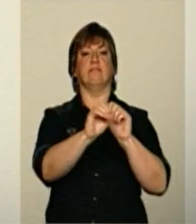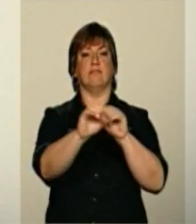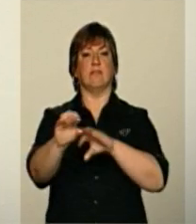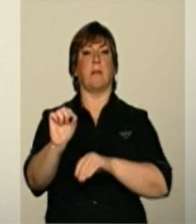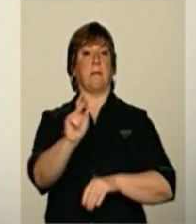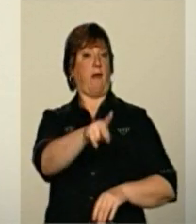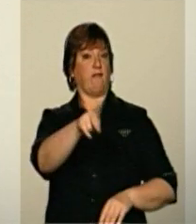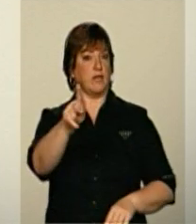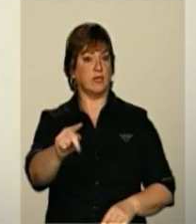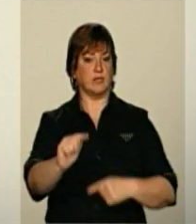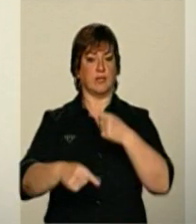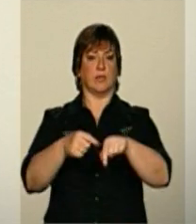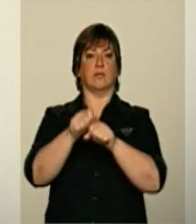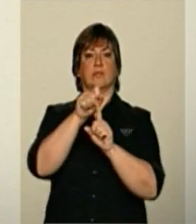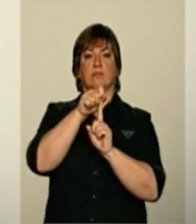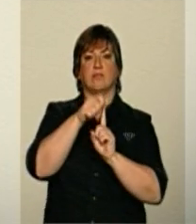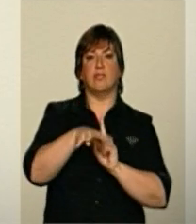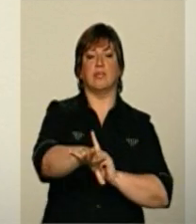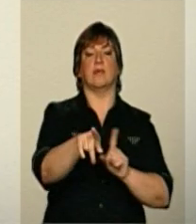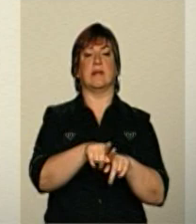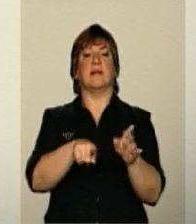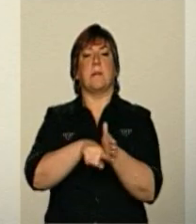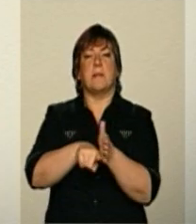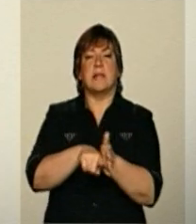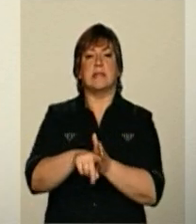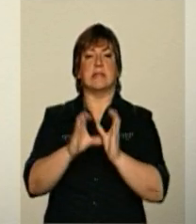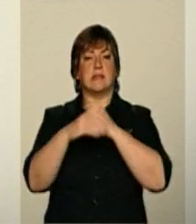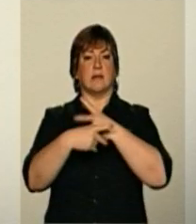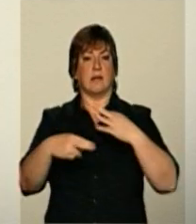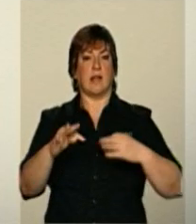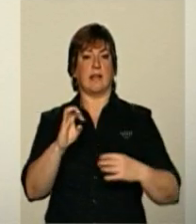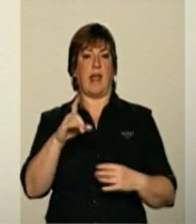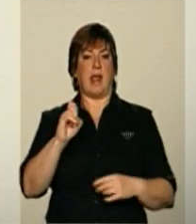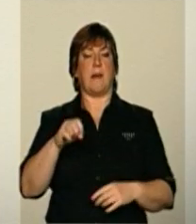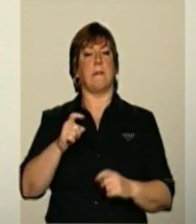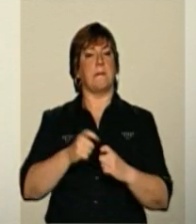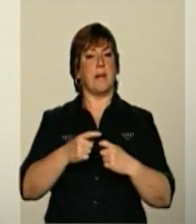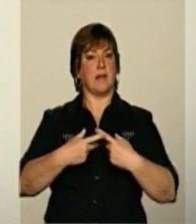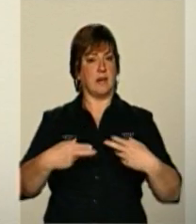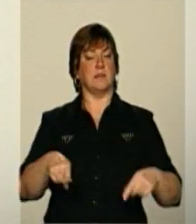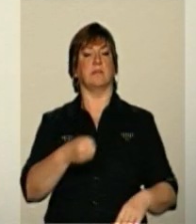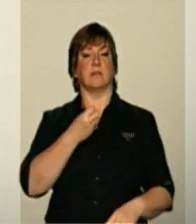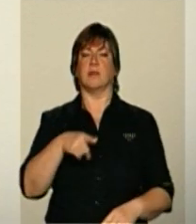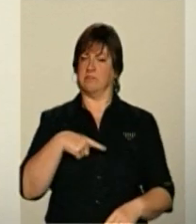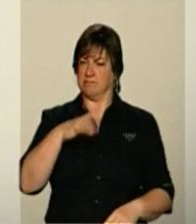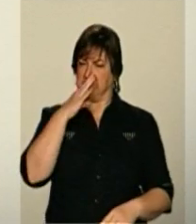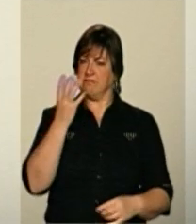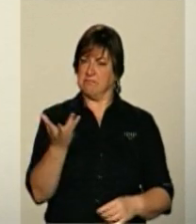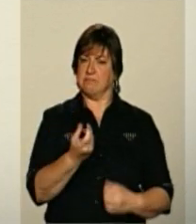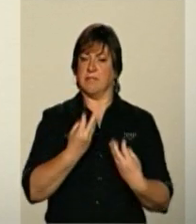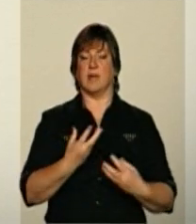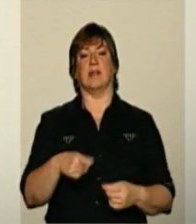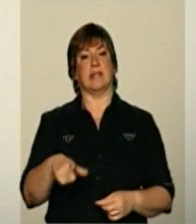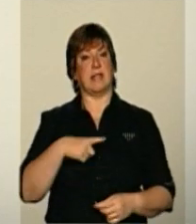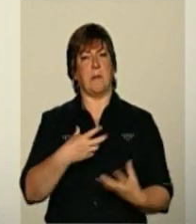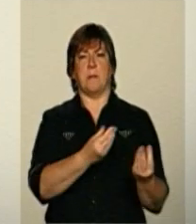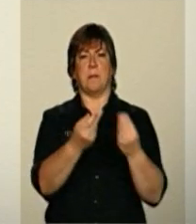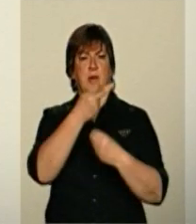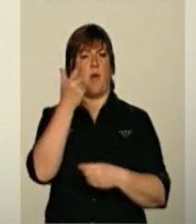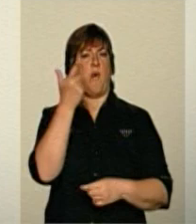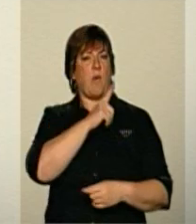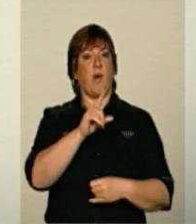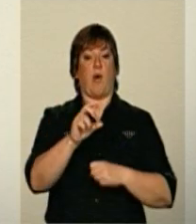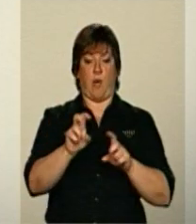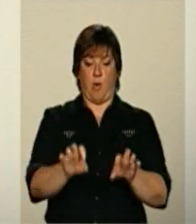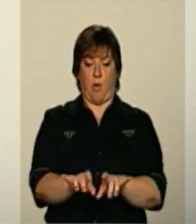professores na pesquisa científica e na telemedicina Esse é mesmo um mundo fascinante presidenta por isso tanta gente hoje quer ter